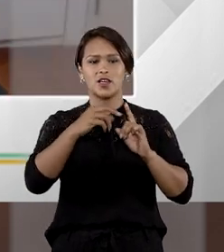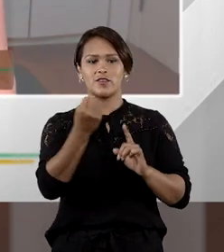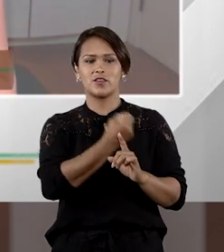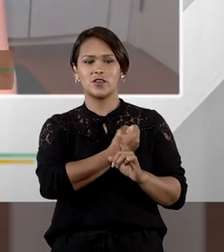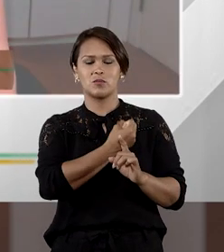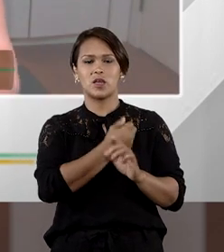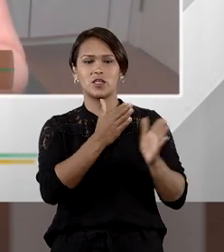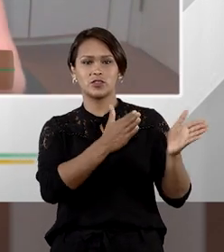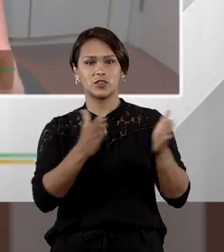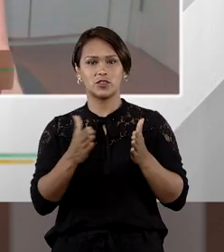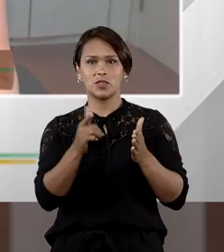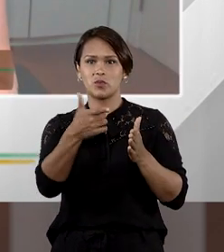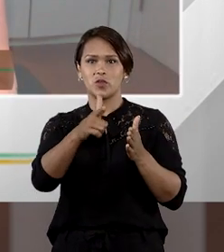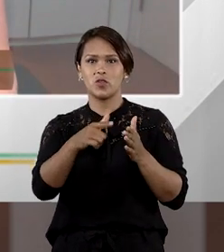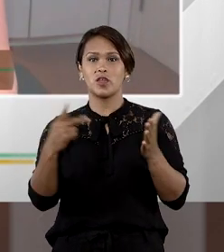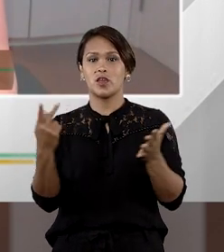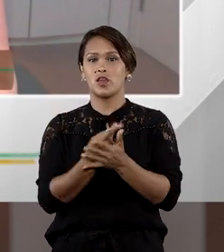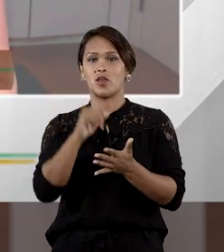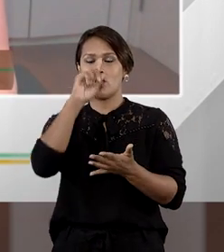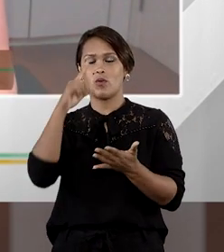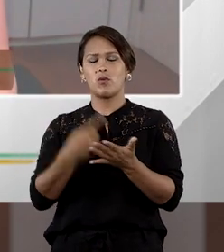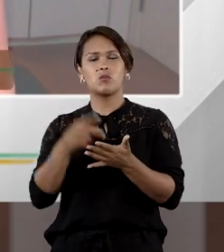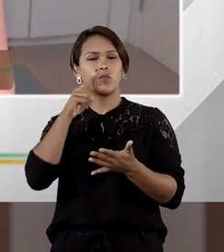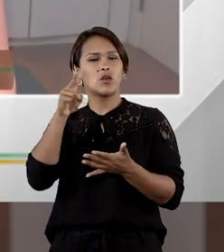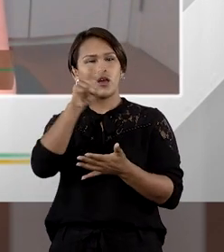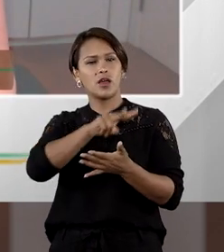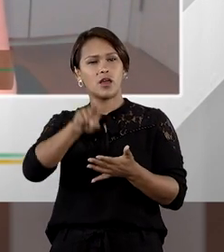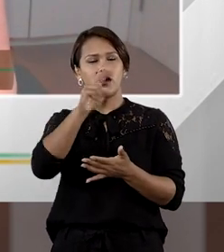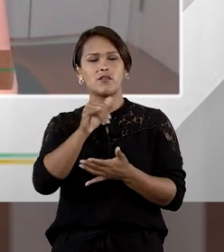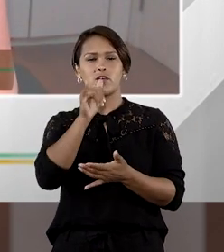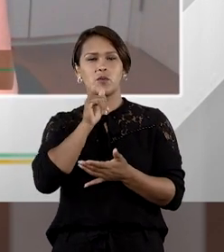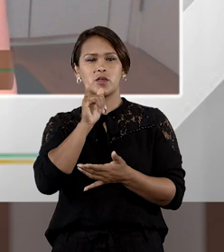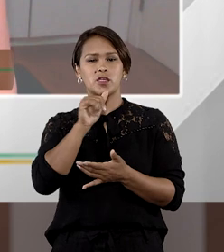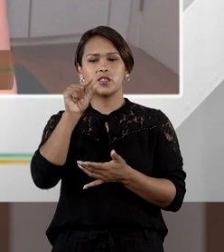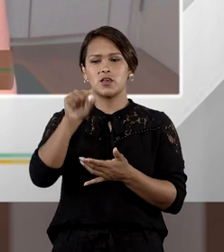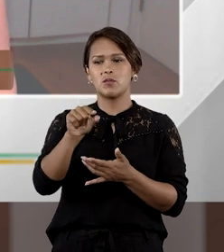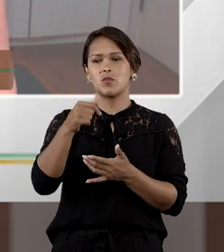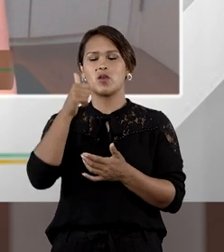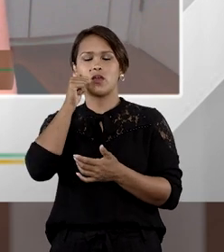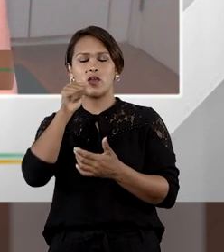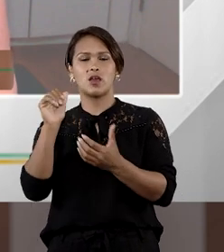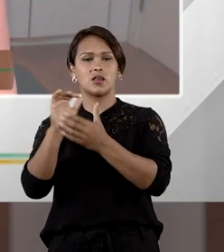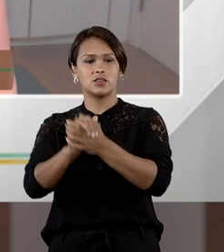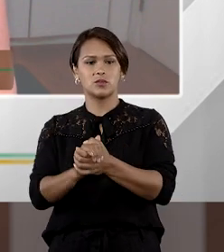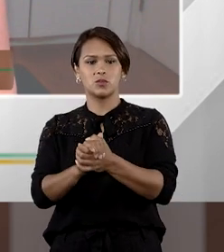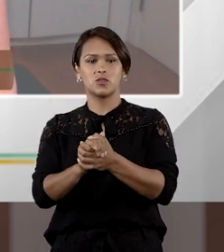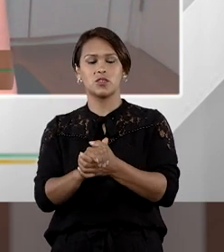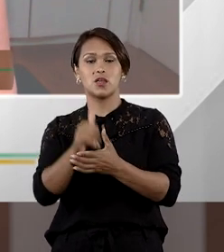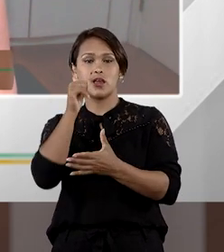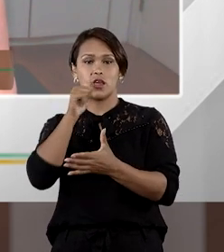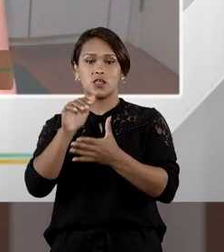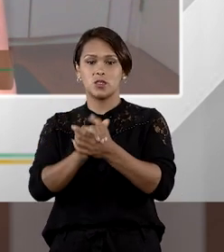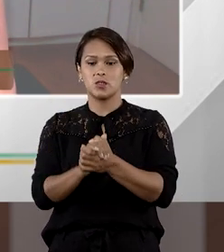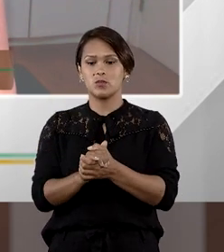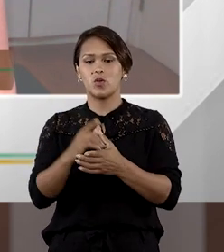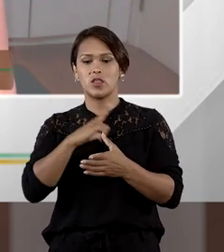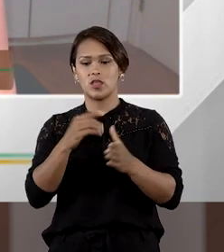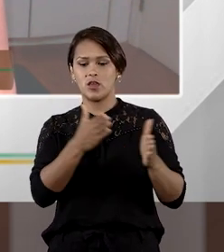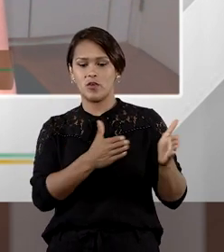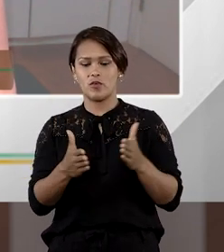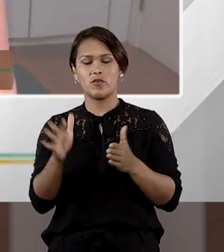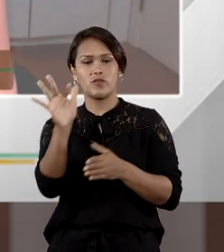numérica de tempo. Em algumas decisões a gente viu, né? Por exemplo, a esposa, né? Agora a esposa vai ter o tempo de